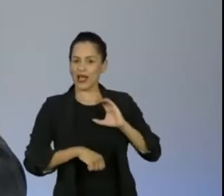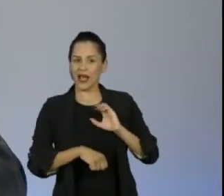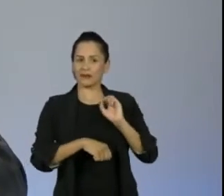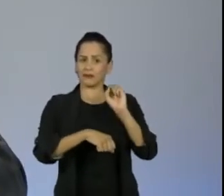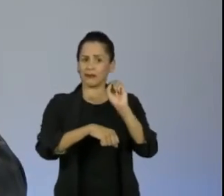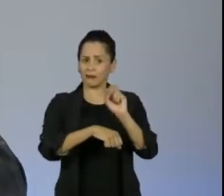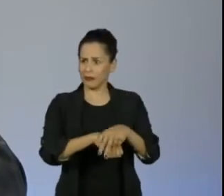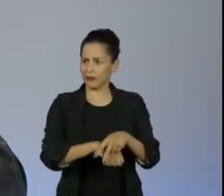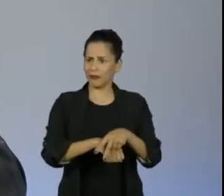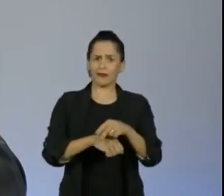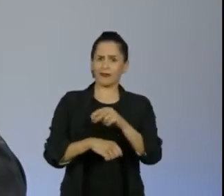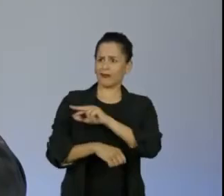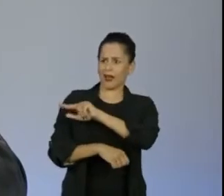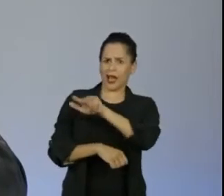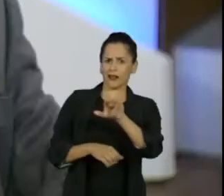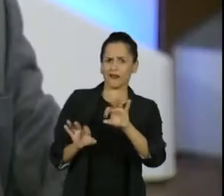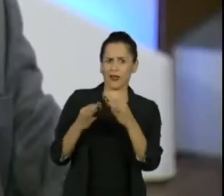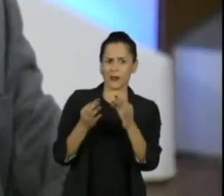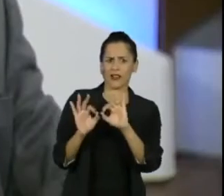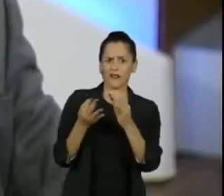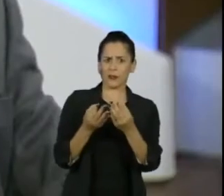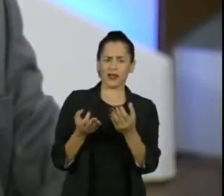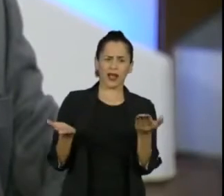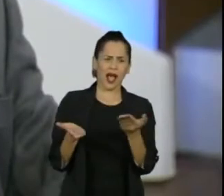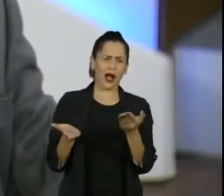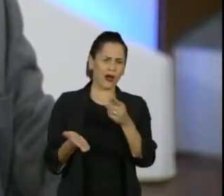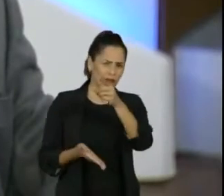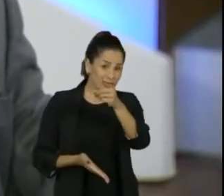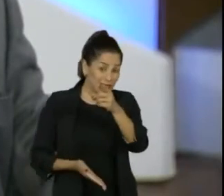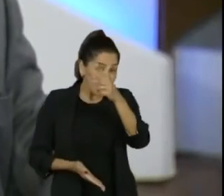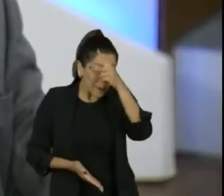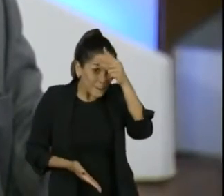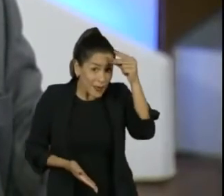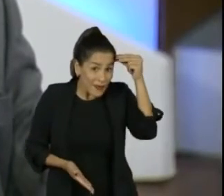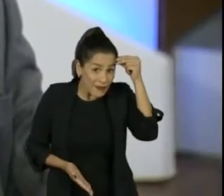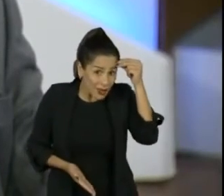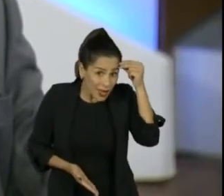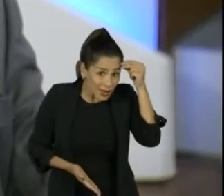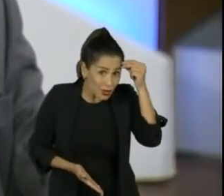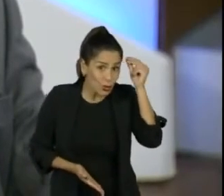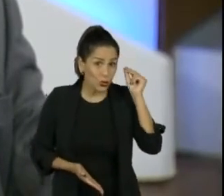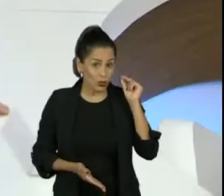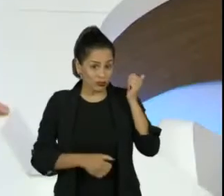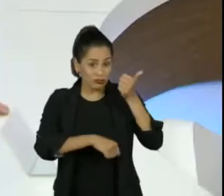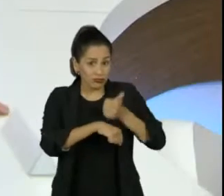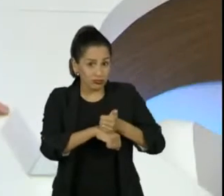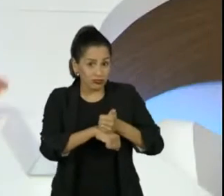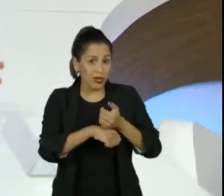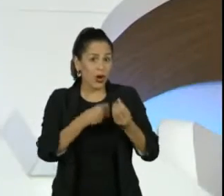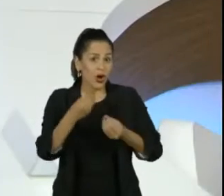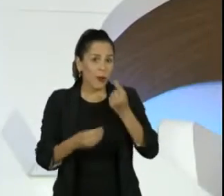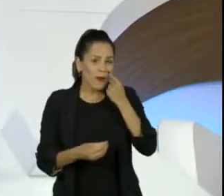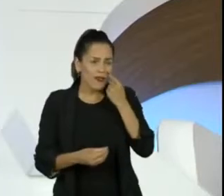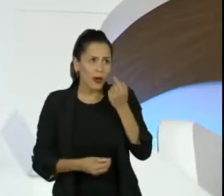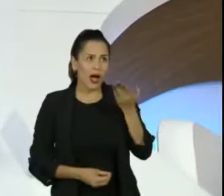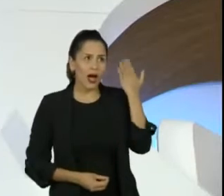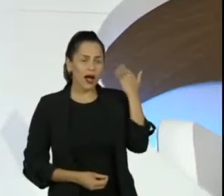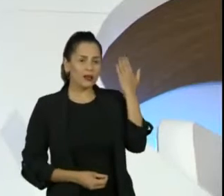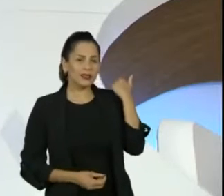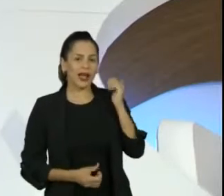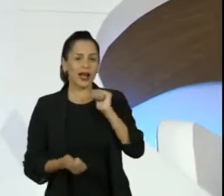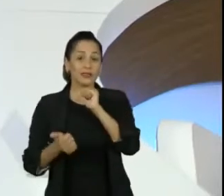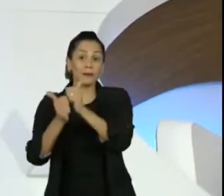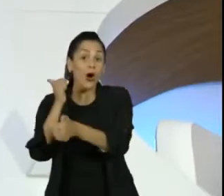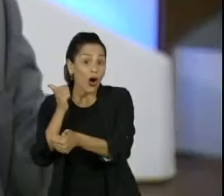Como o Calil prefeito enxerga a gestão familiar do Calil, presidente do Galo? E o senhor faria alguma